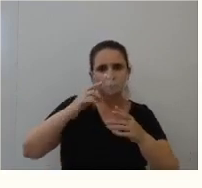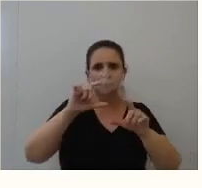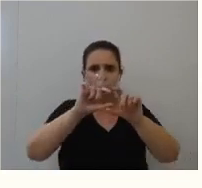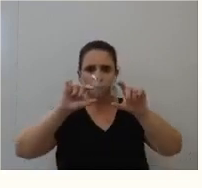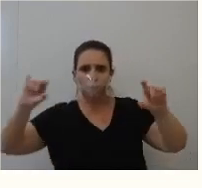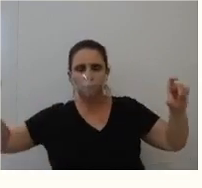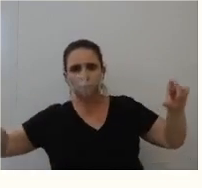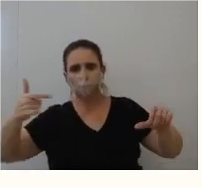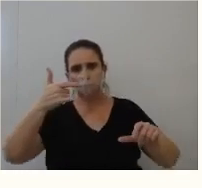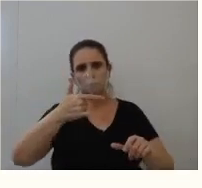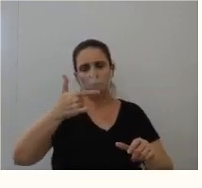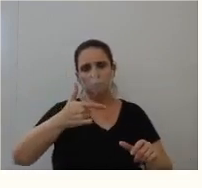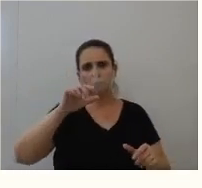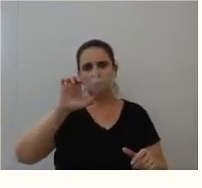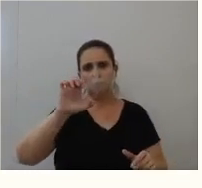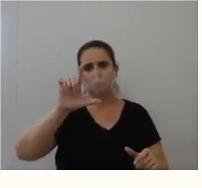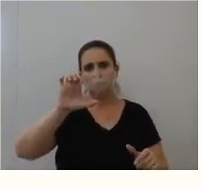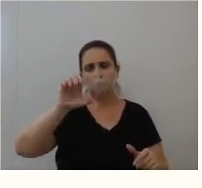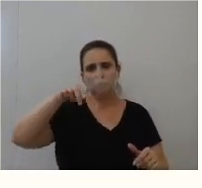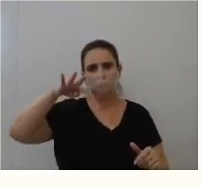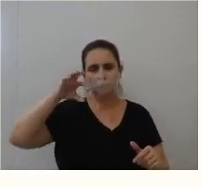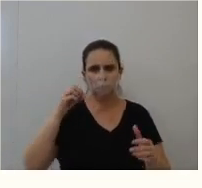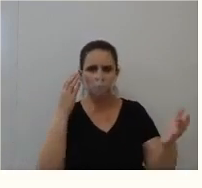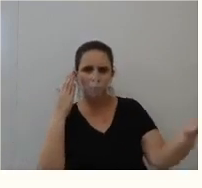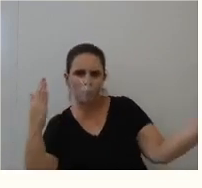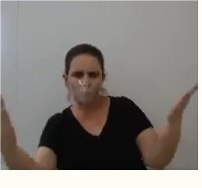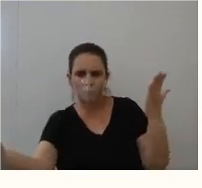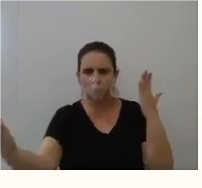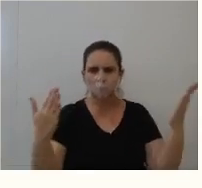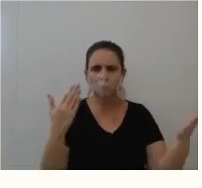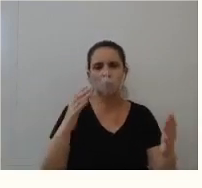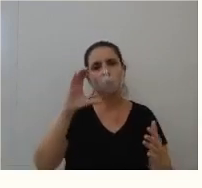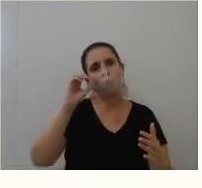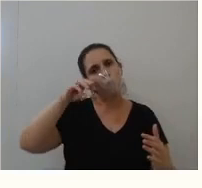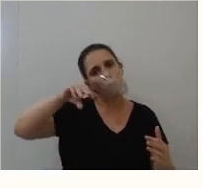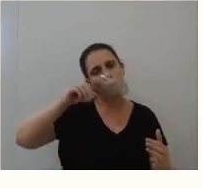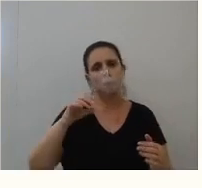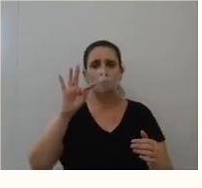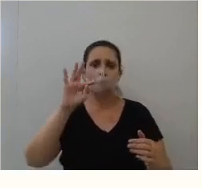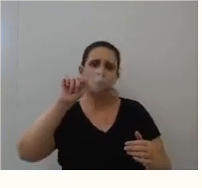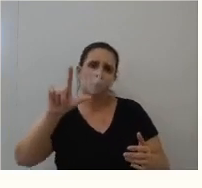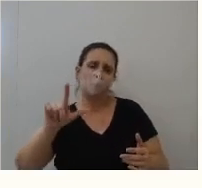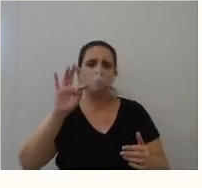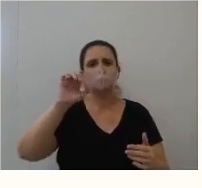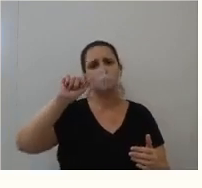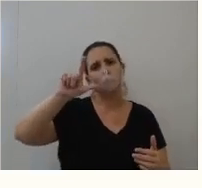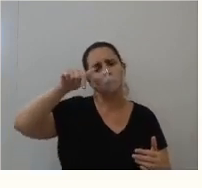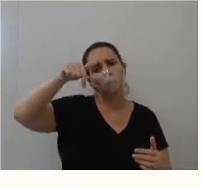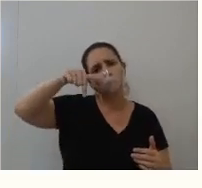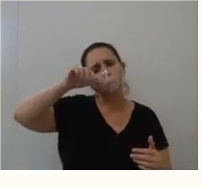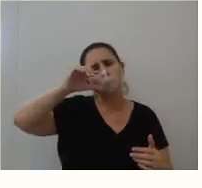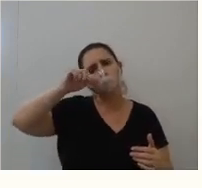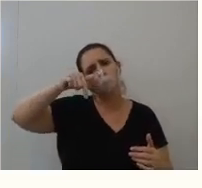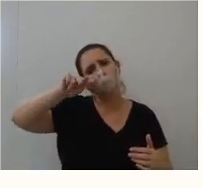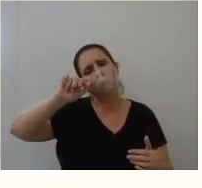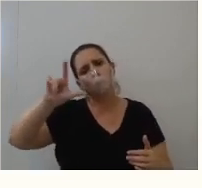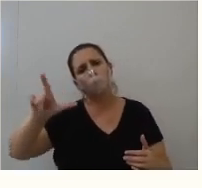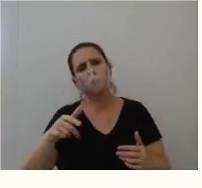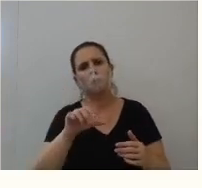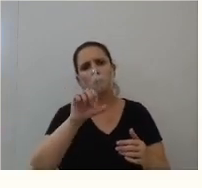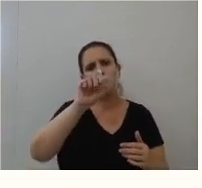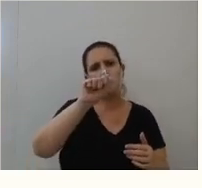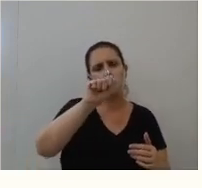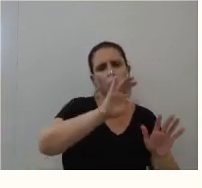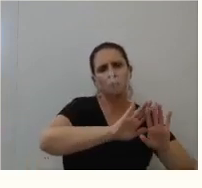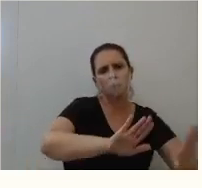o segundo elemento de uma comparação. Como, tal, tal qual, assim